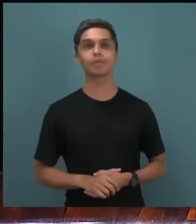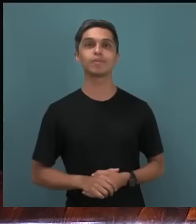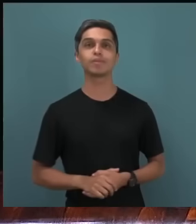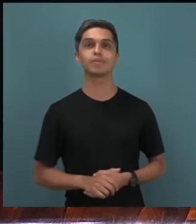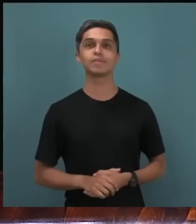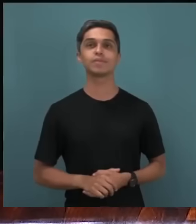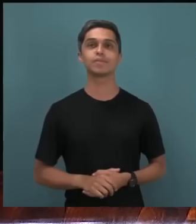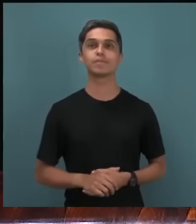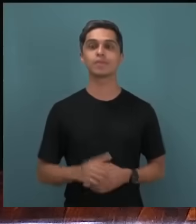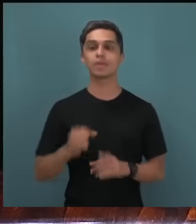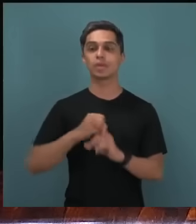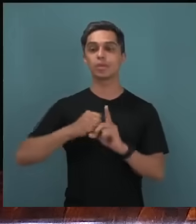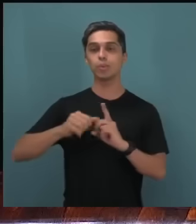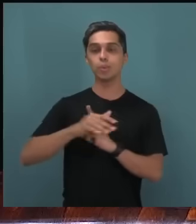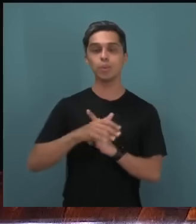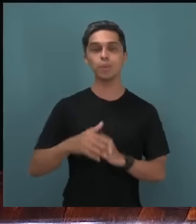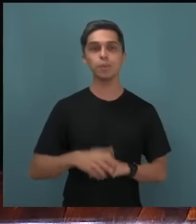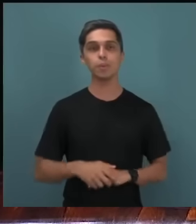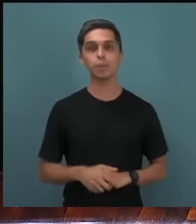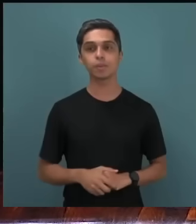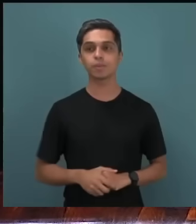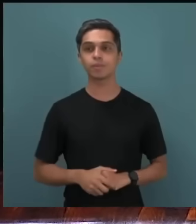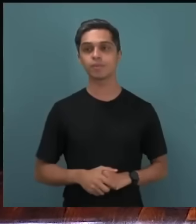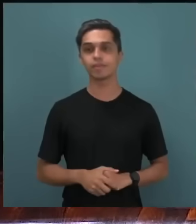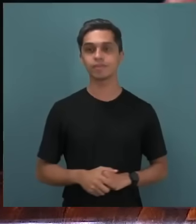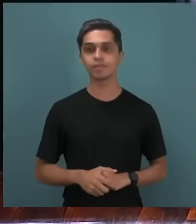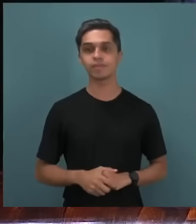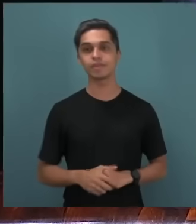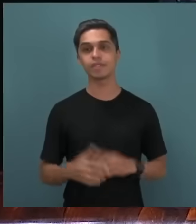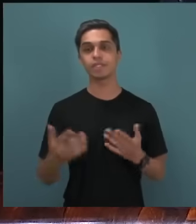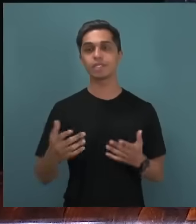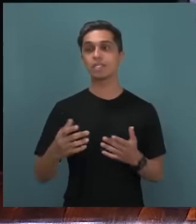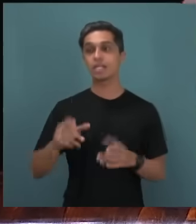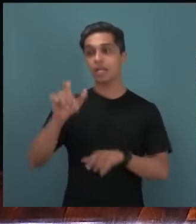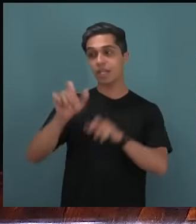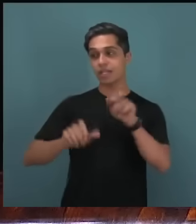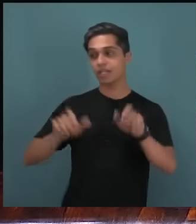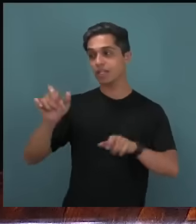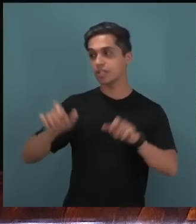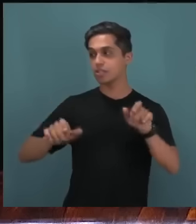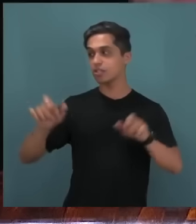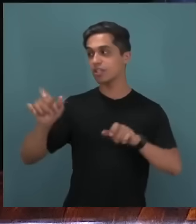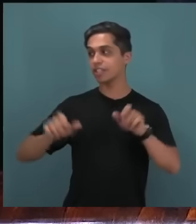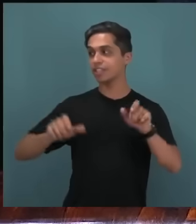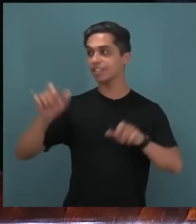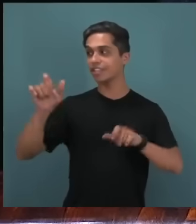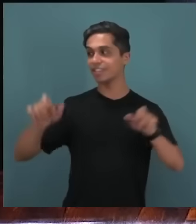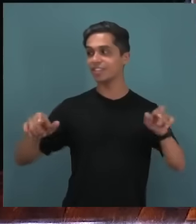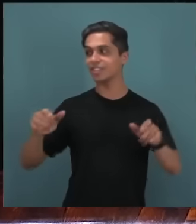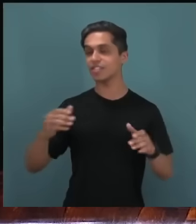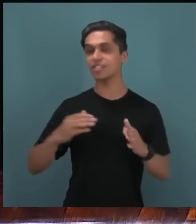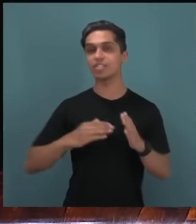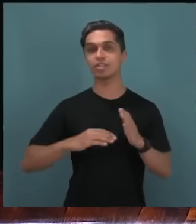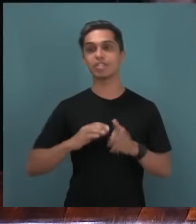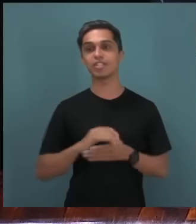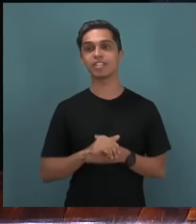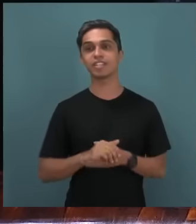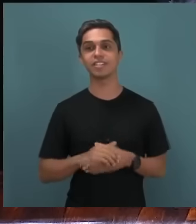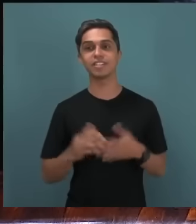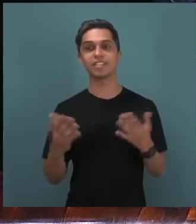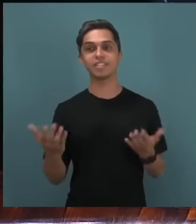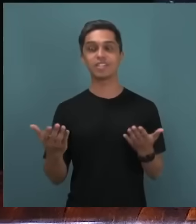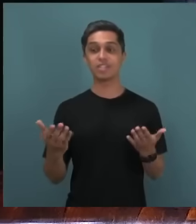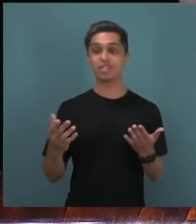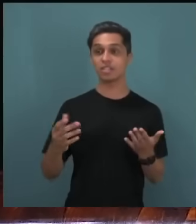As reformas que interessam ao povo não são as que cortam direitos. Não é reforma trabalhista, não é